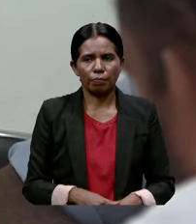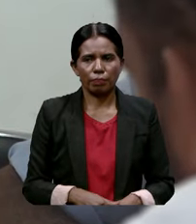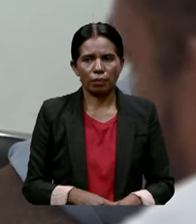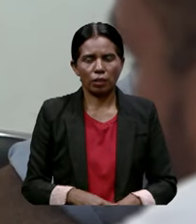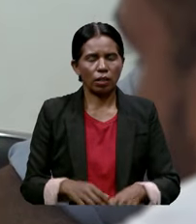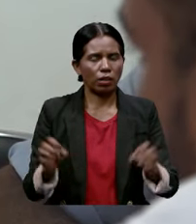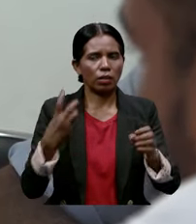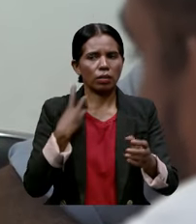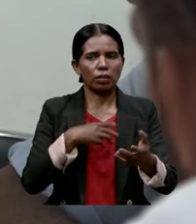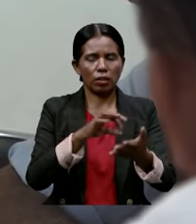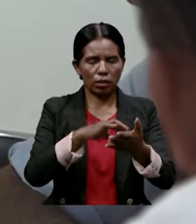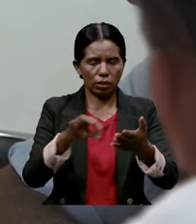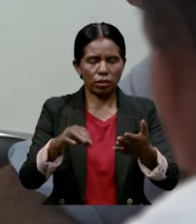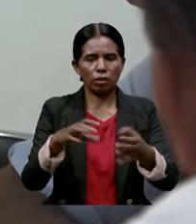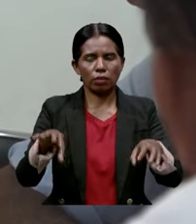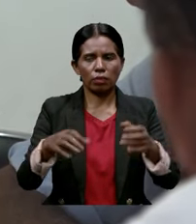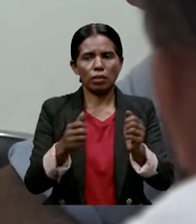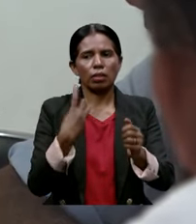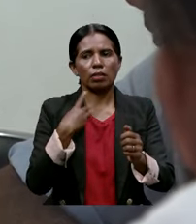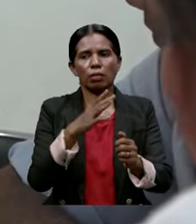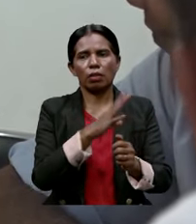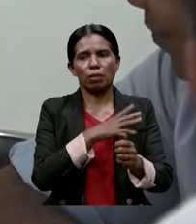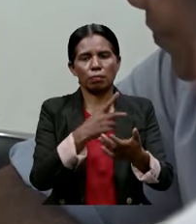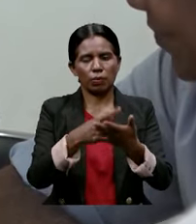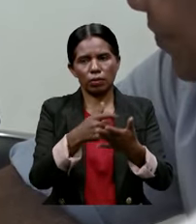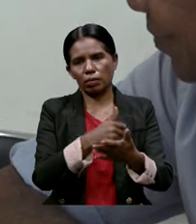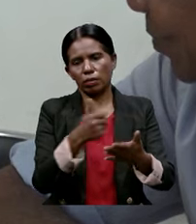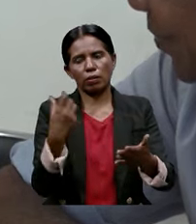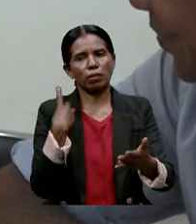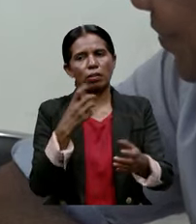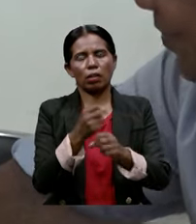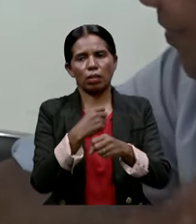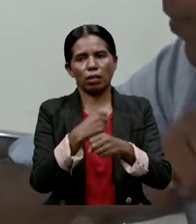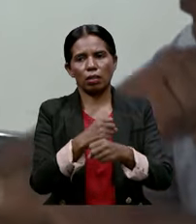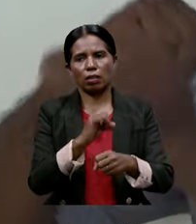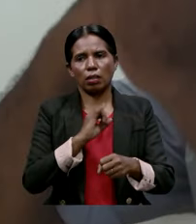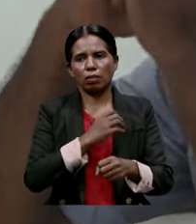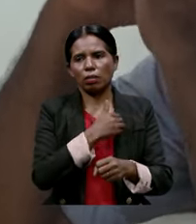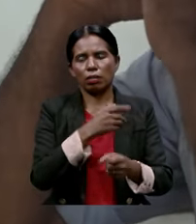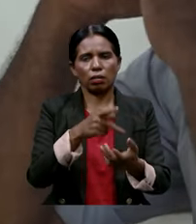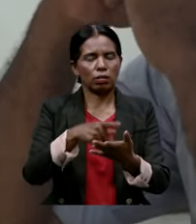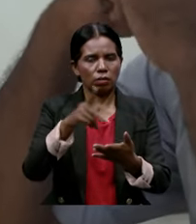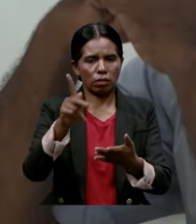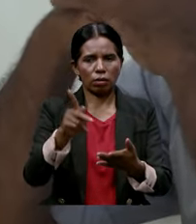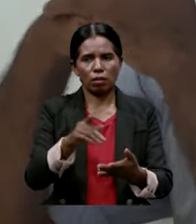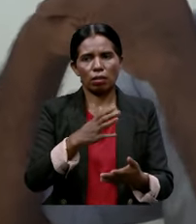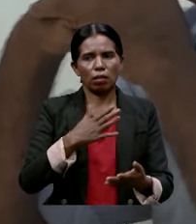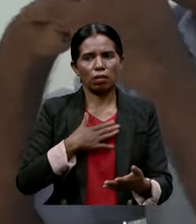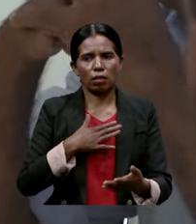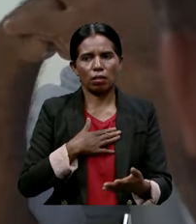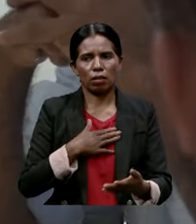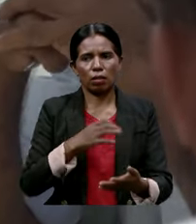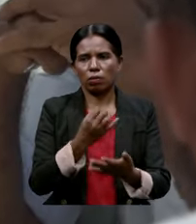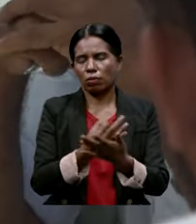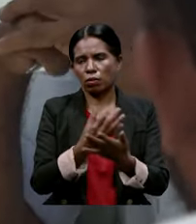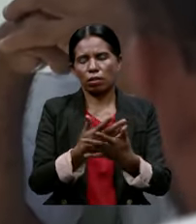laos ita asina kontrato ida ita depende fale ba projeto selu ne pita halo oh haunya sida selu oh haunya ne au osan